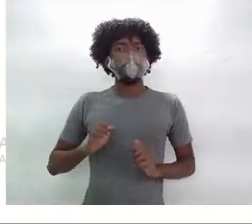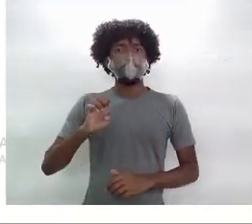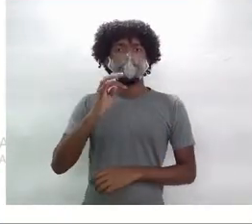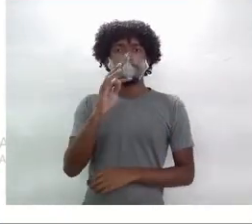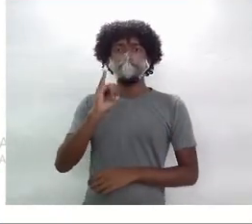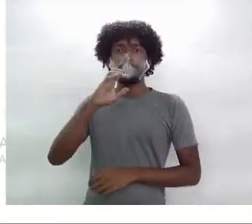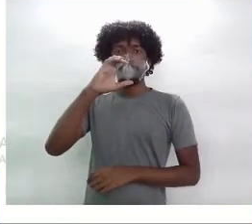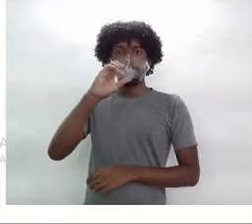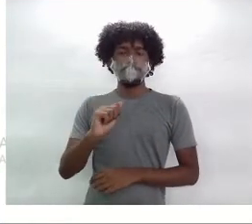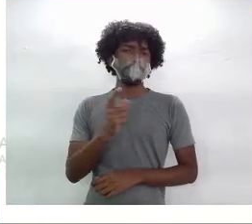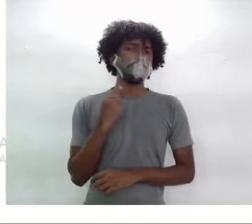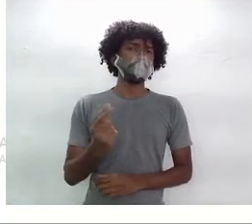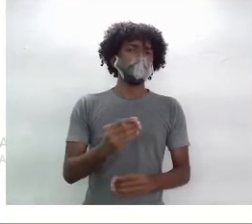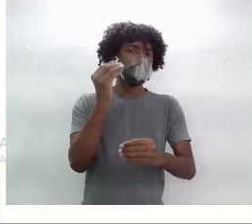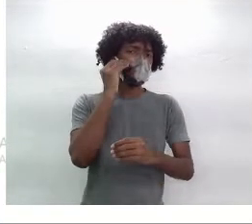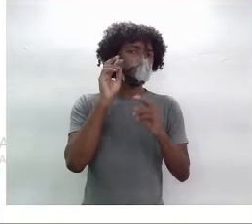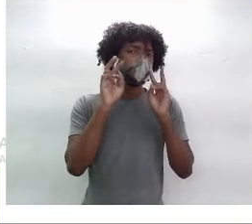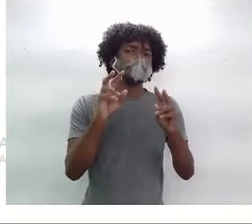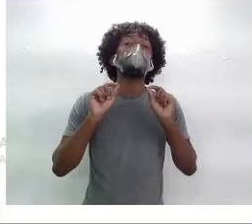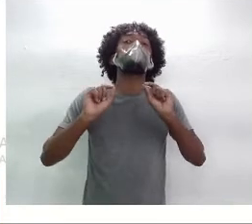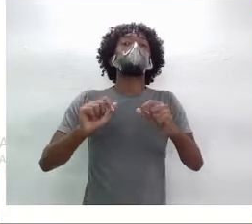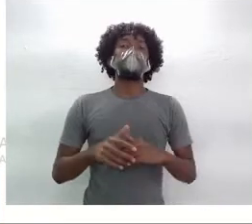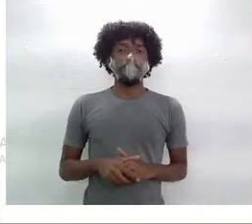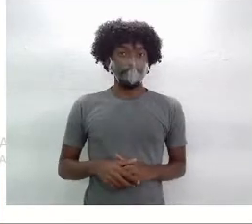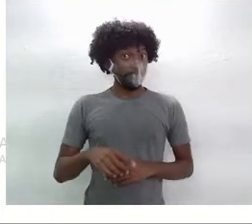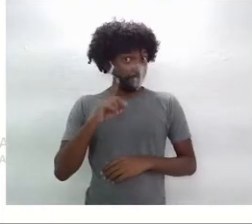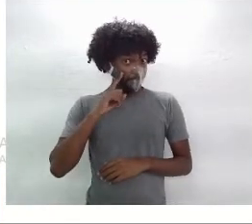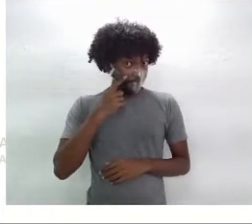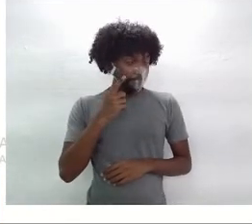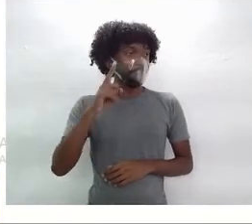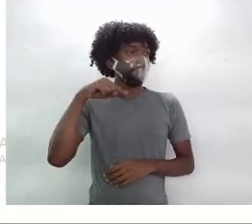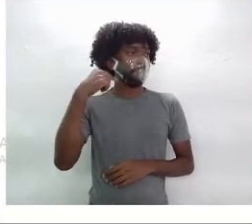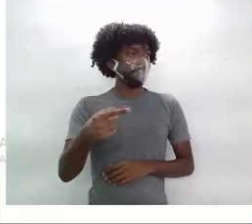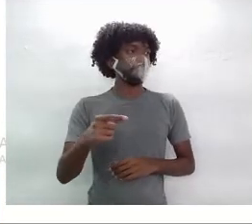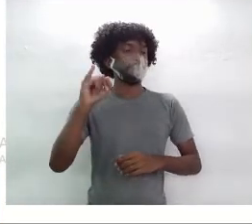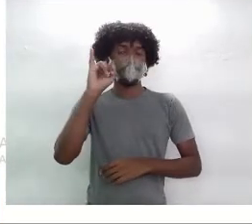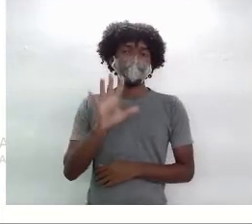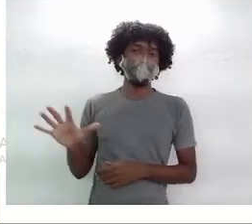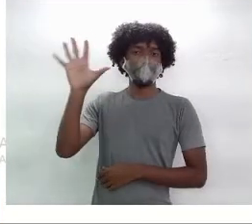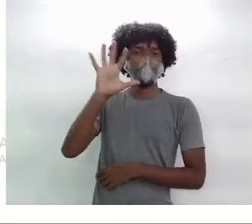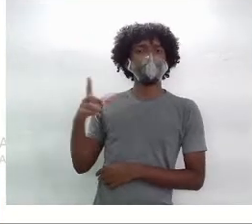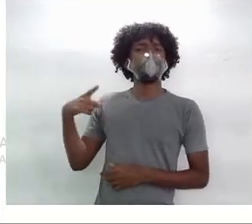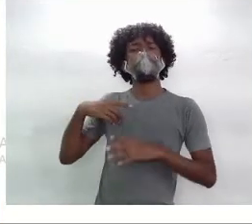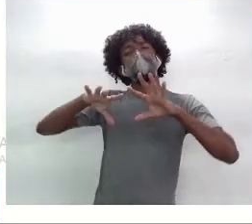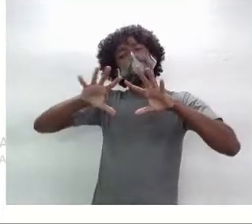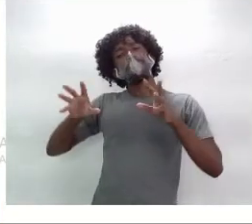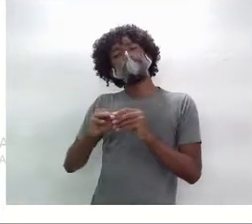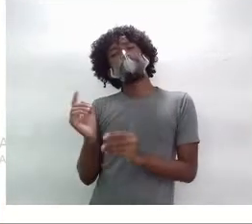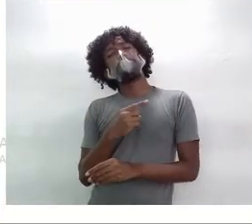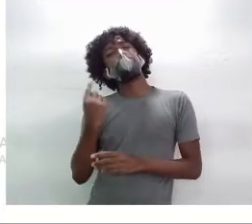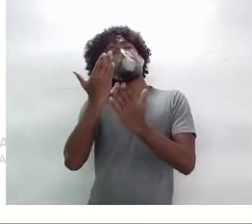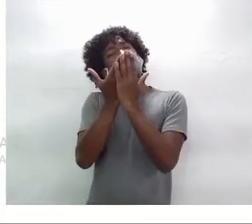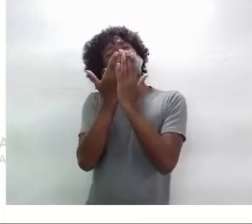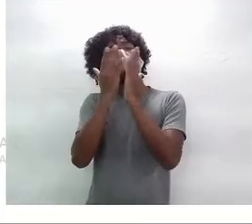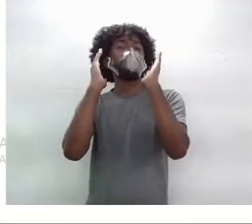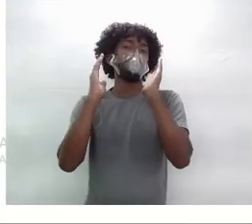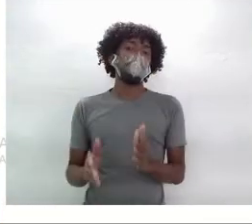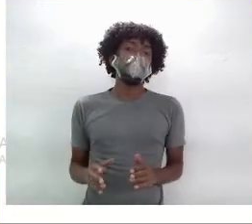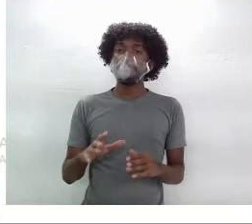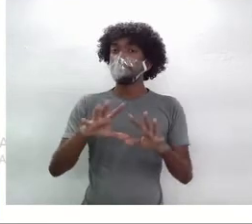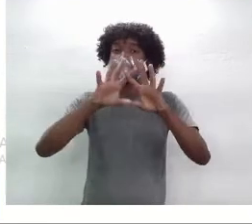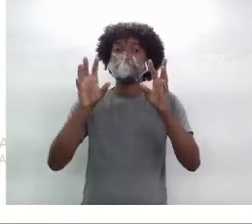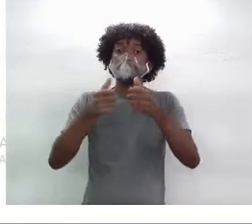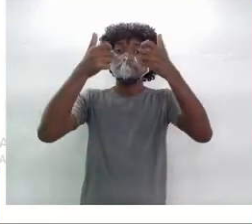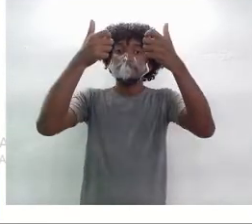a ética. Vamos adiante. Vejam só, na tela há um pouco daquilo que nós estudamos, que foi